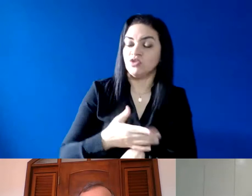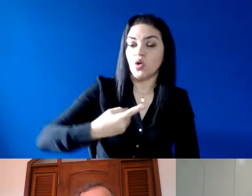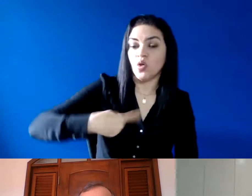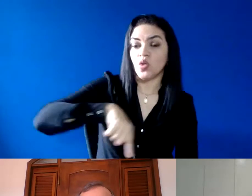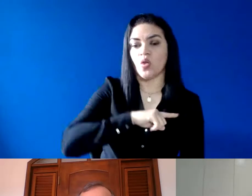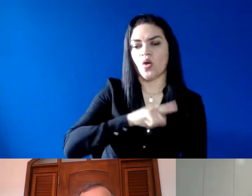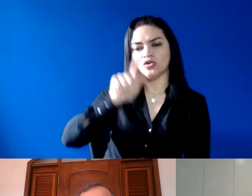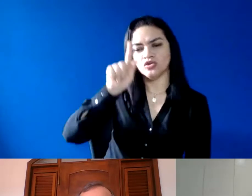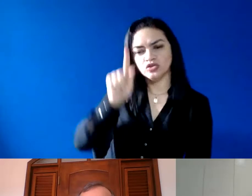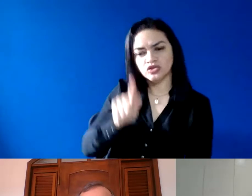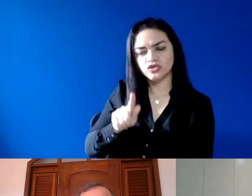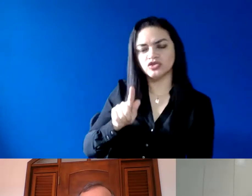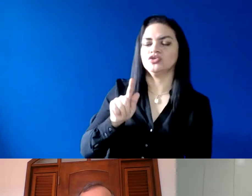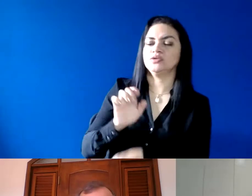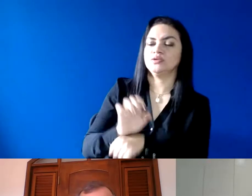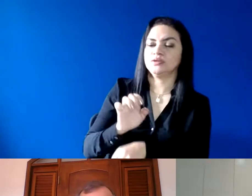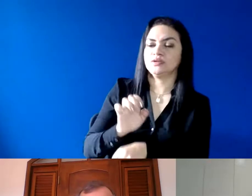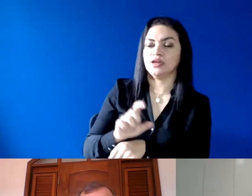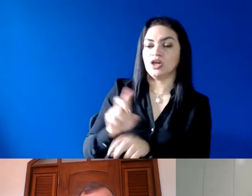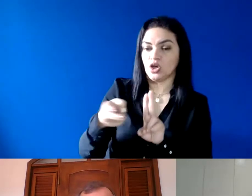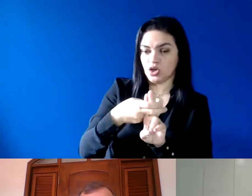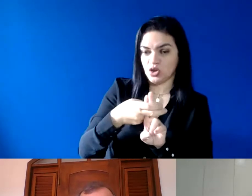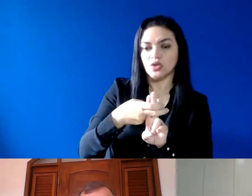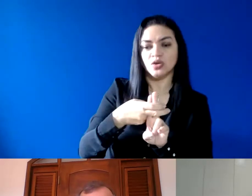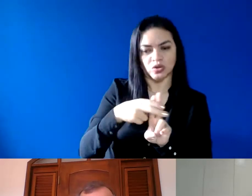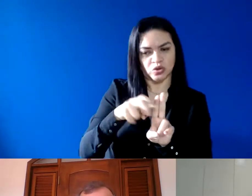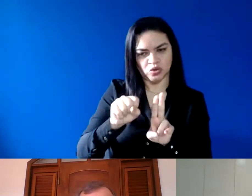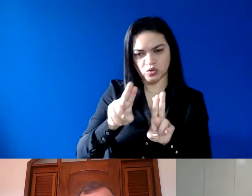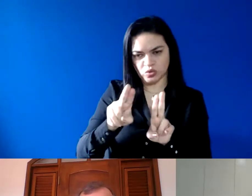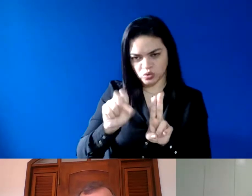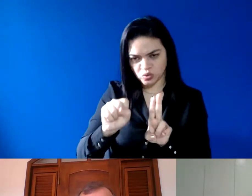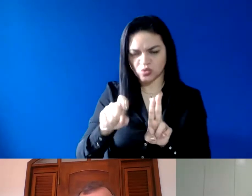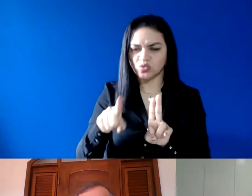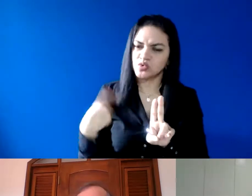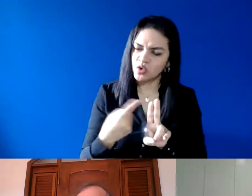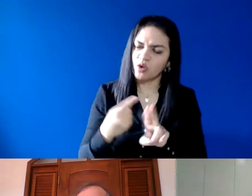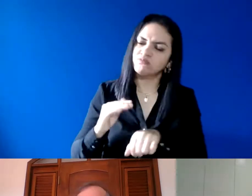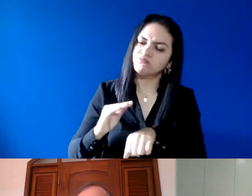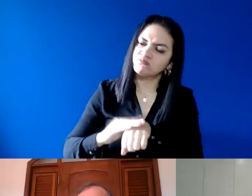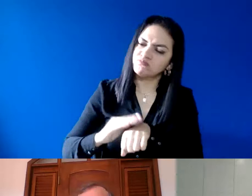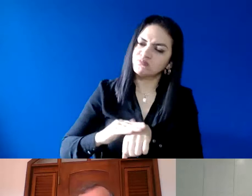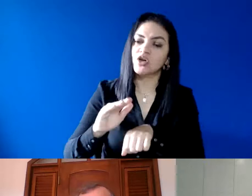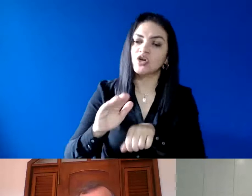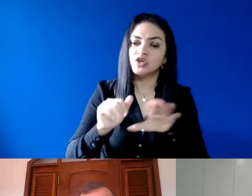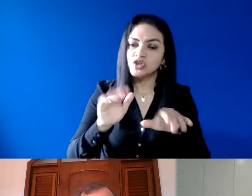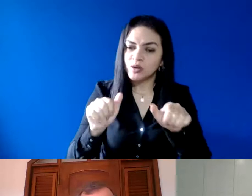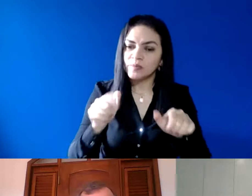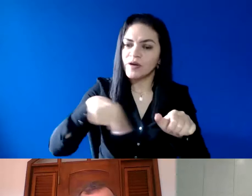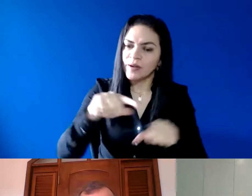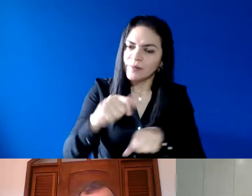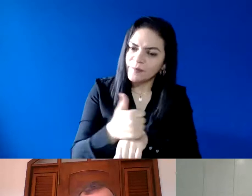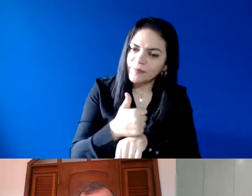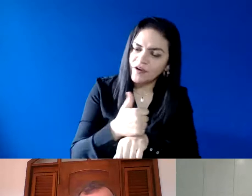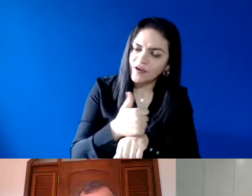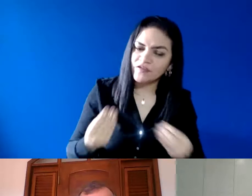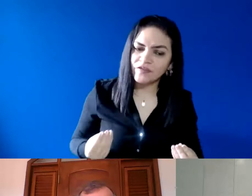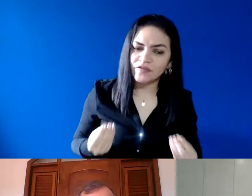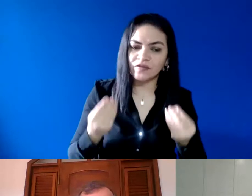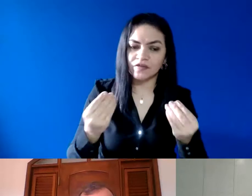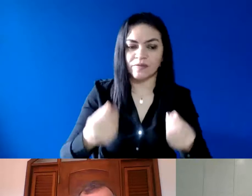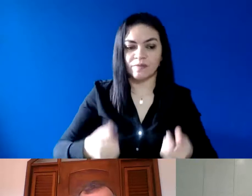gestão estadual, enquanto SUS, a gente tem que estar puxando esses profissionais, ofertando da melhor forma, da maior